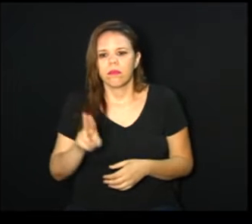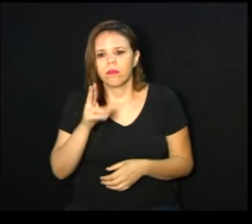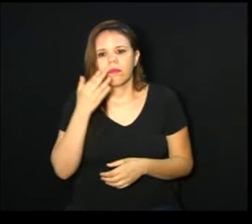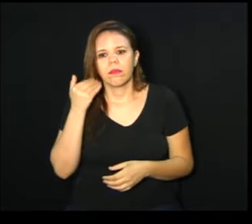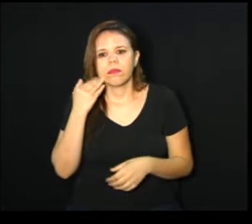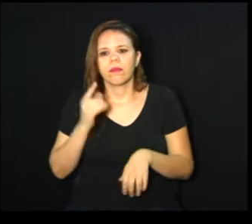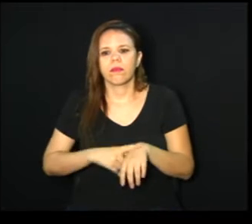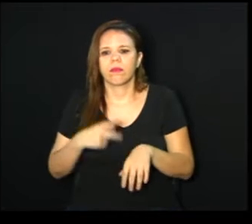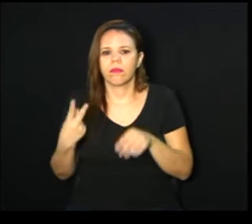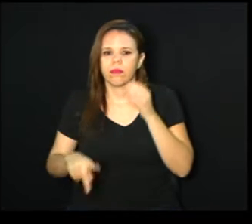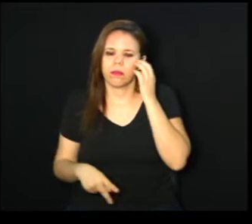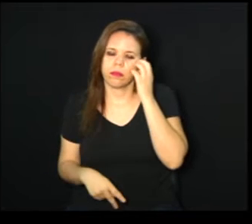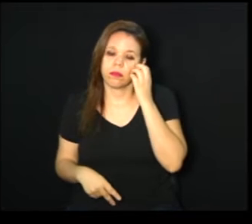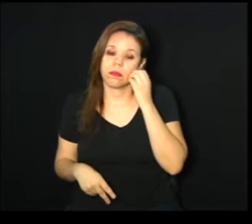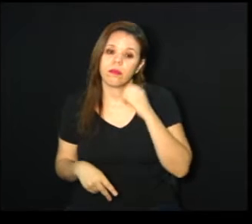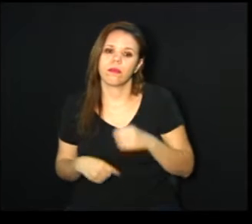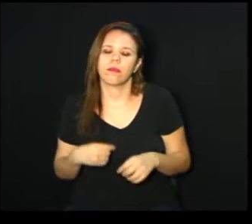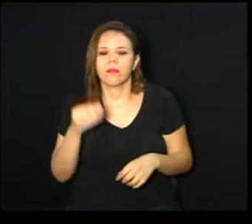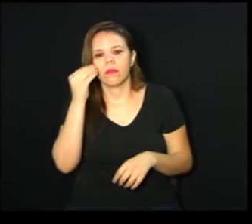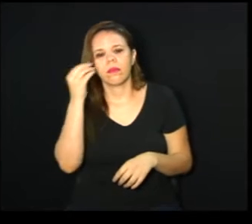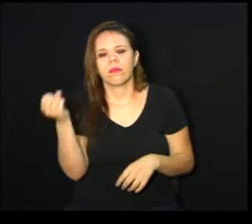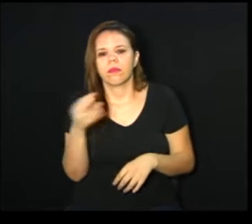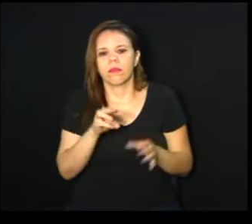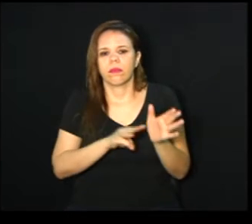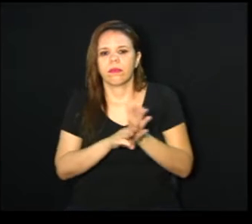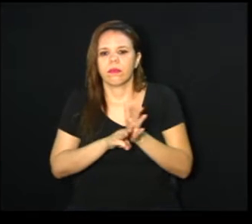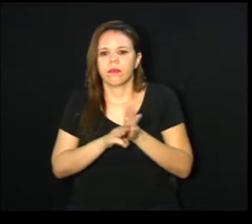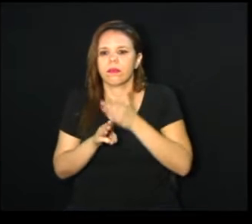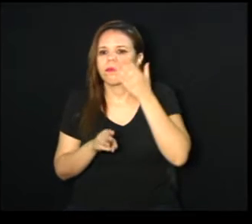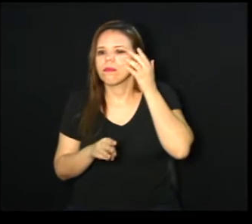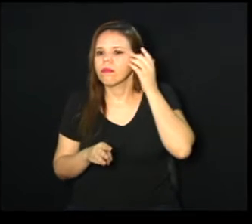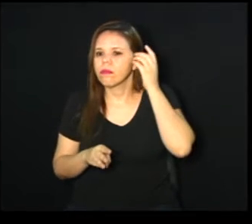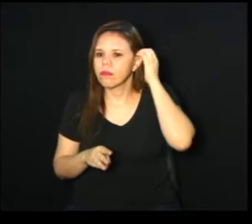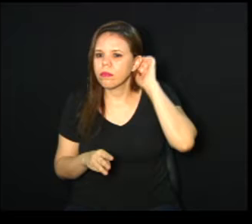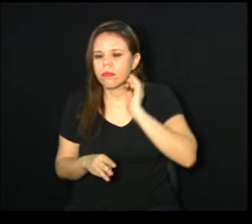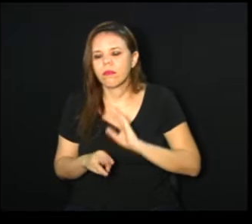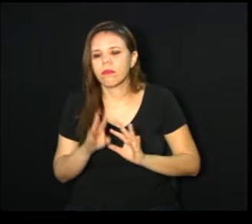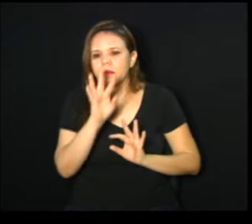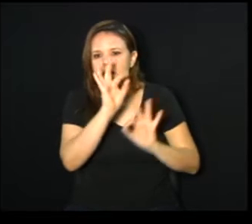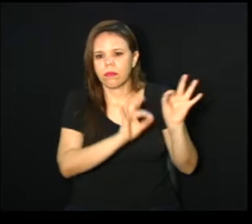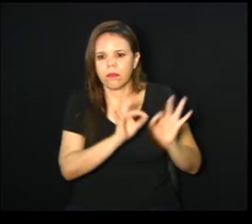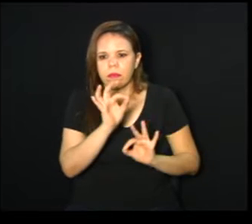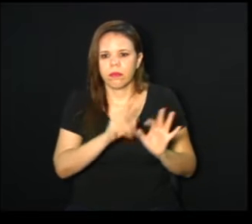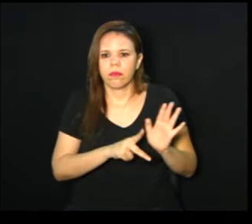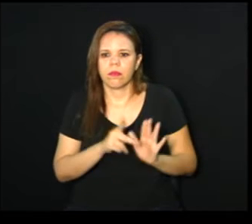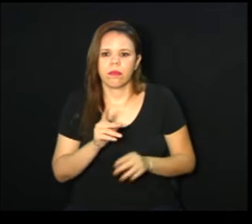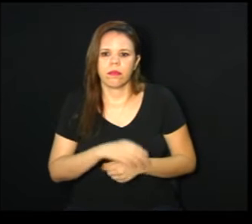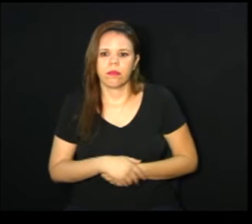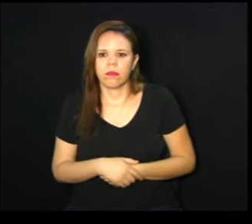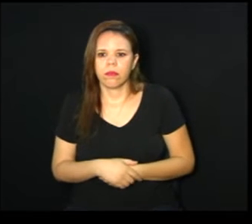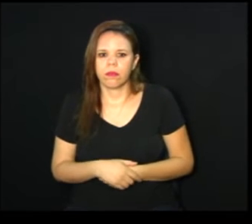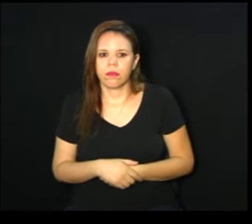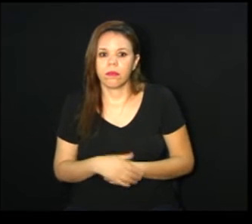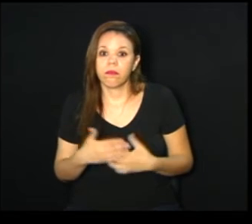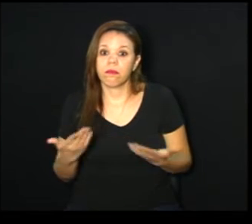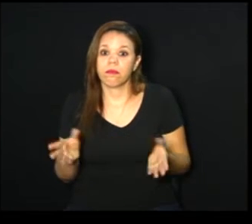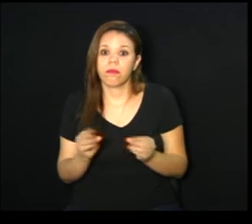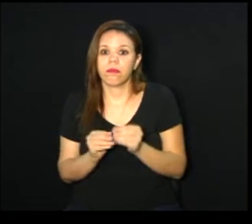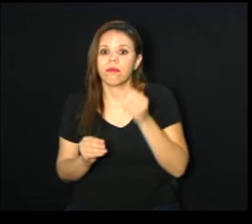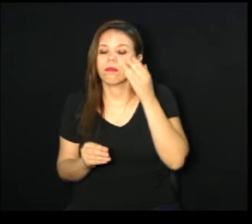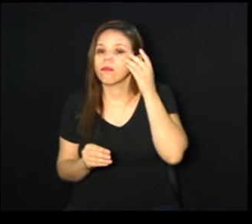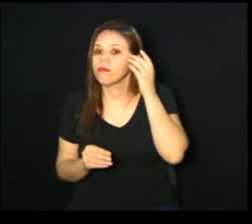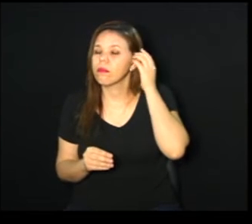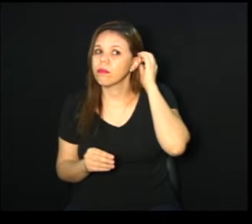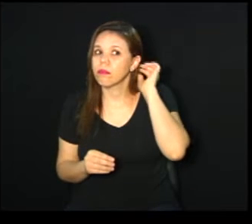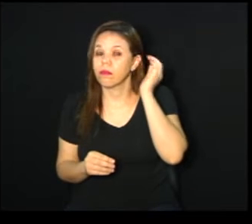própria, e isso testando novas metodologias de regulamentação. Mas afinal, por que